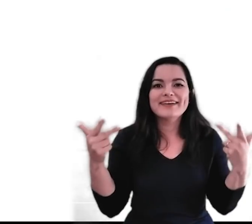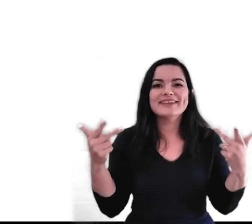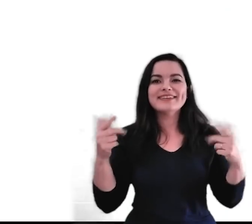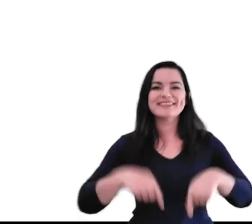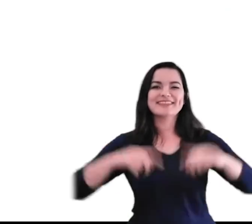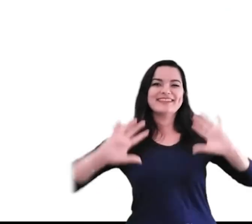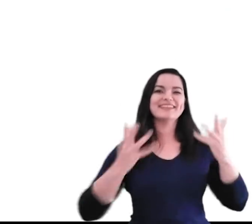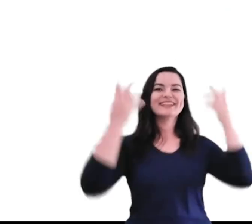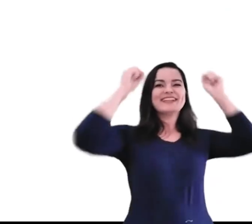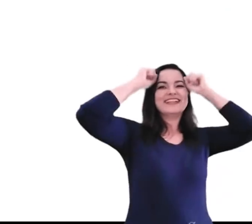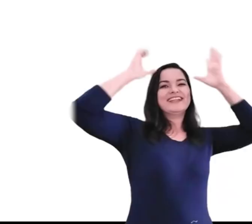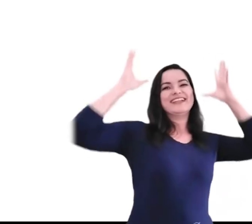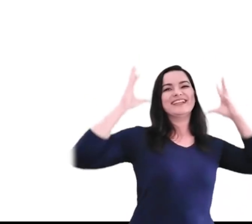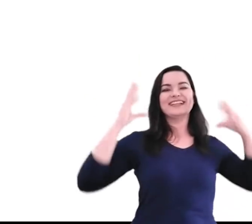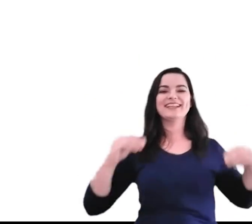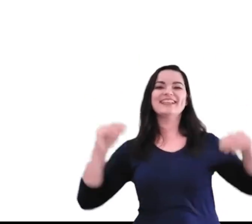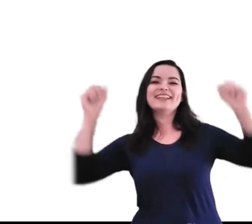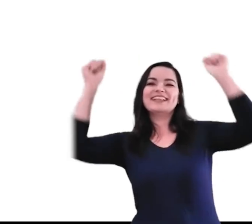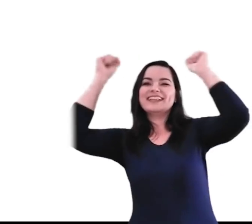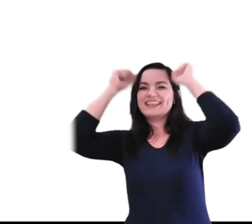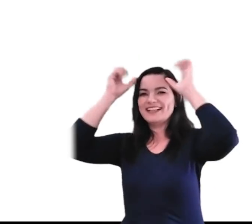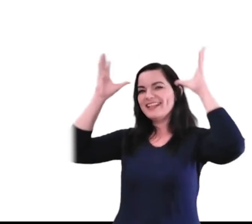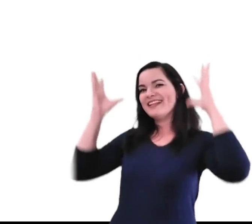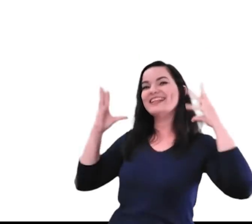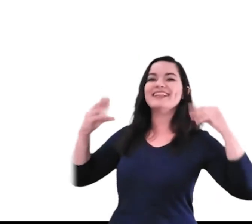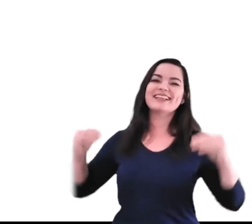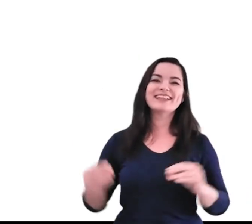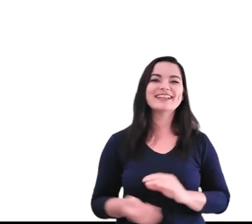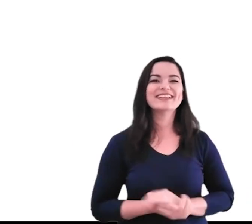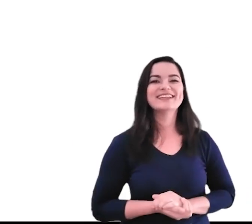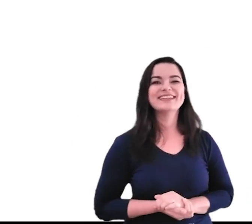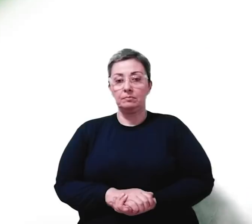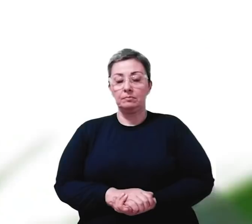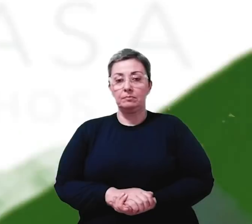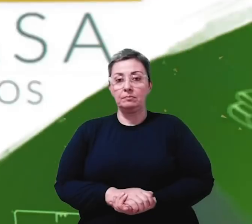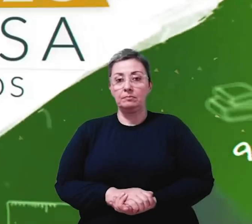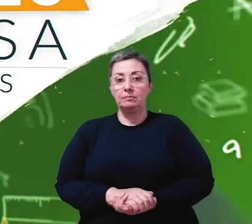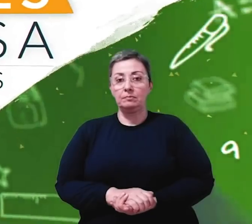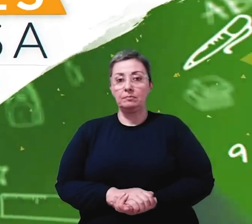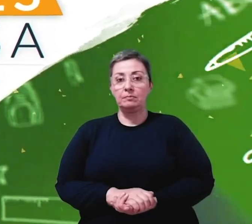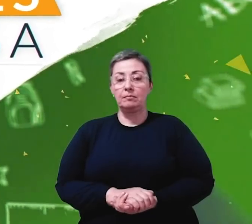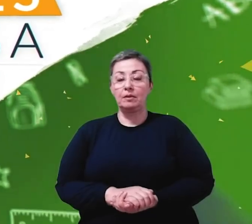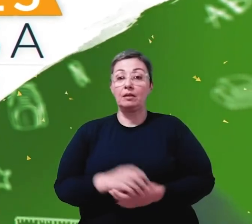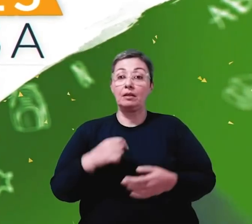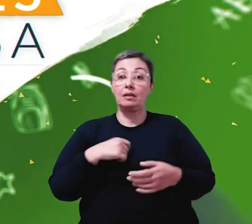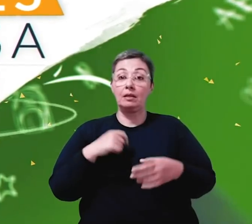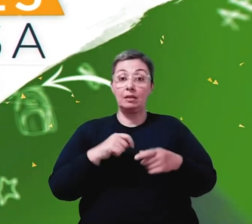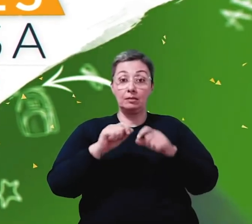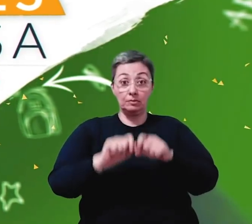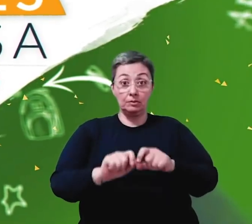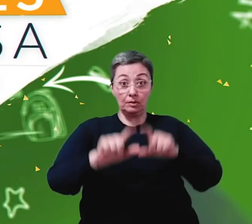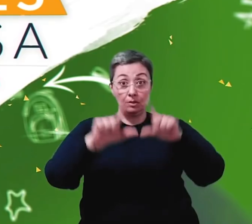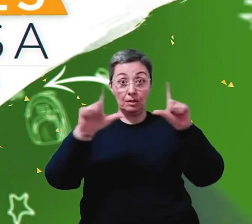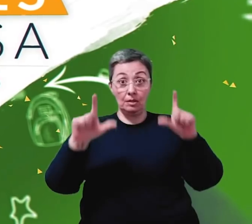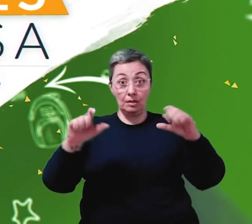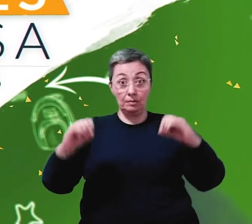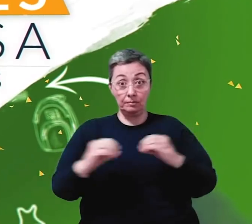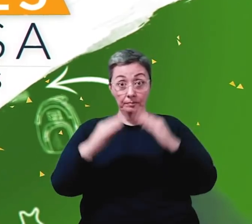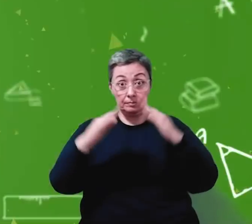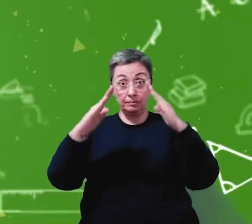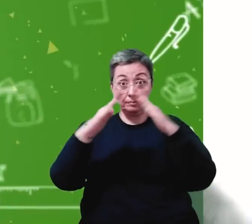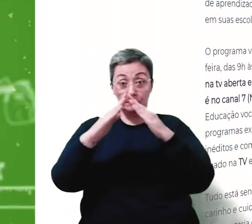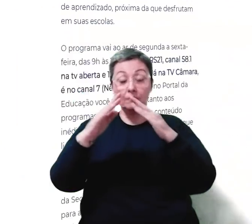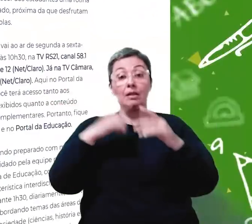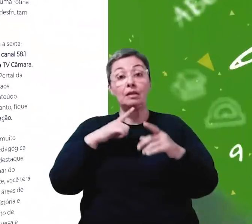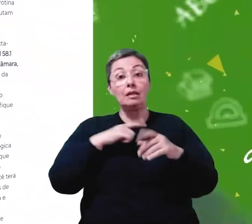show da Luna. Luna, Luna. A página do programa Saberes em Casa